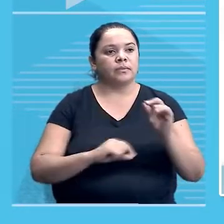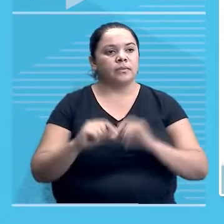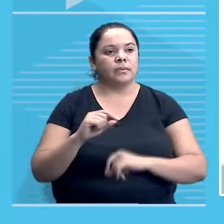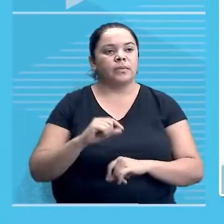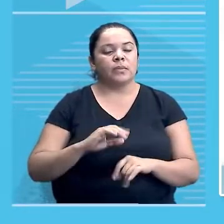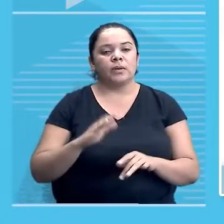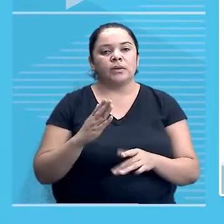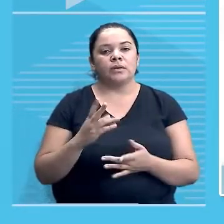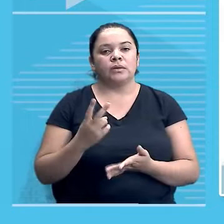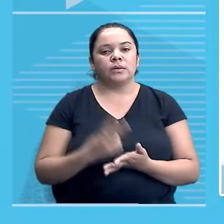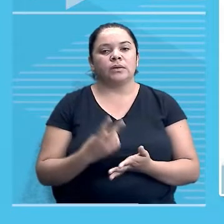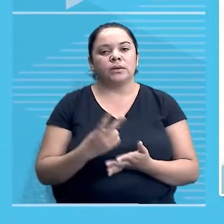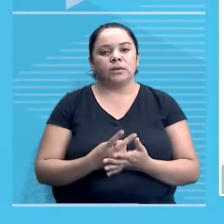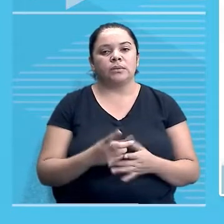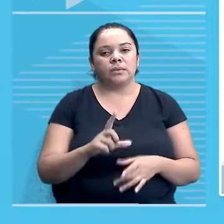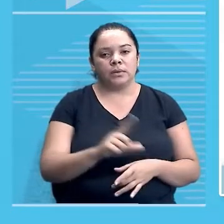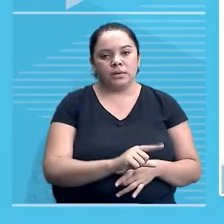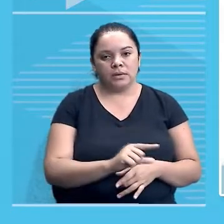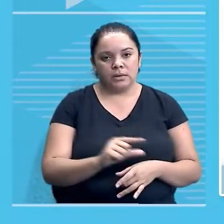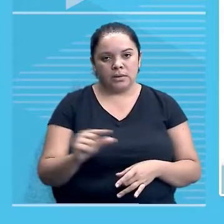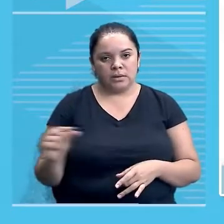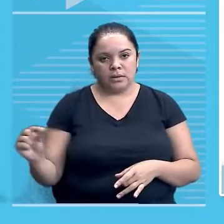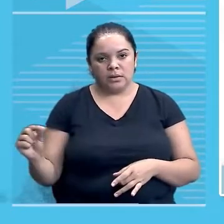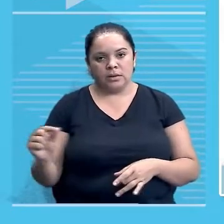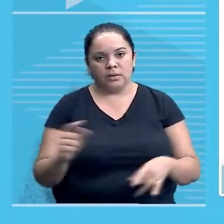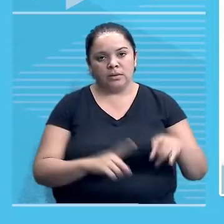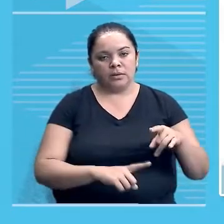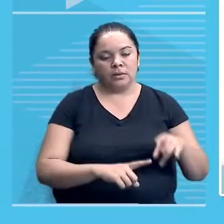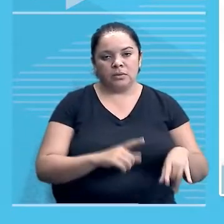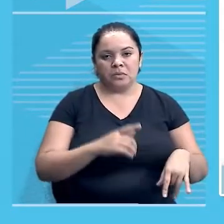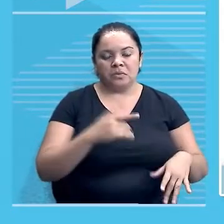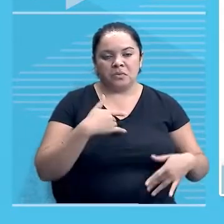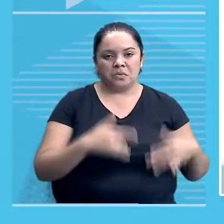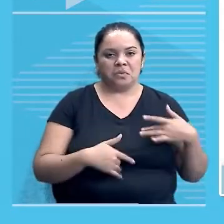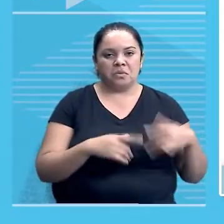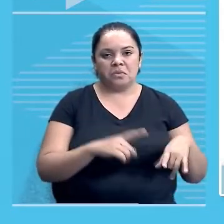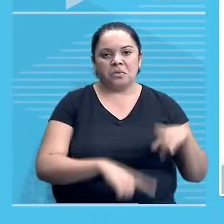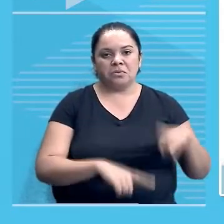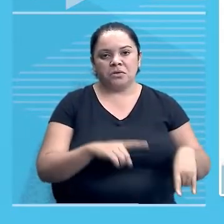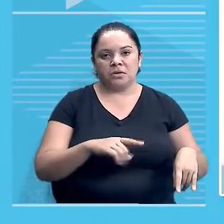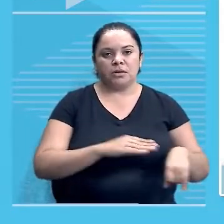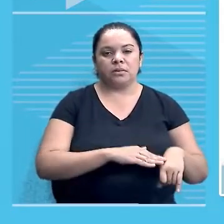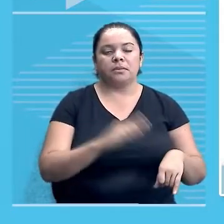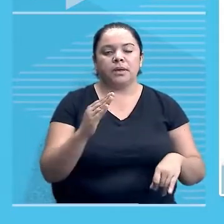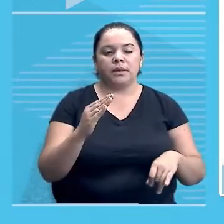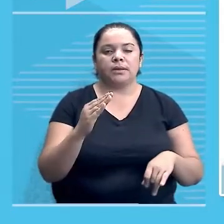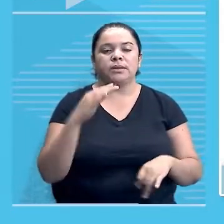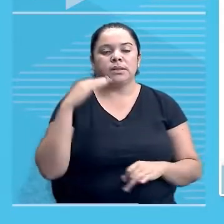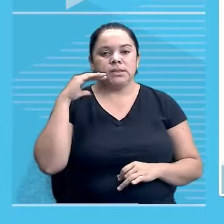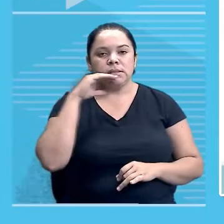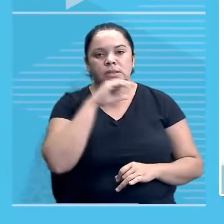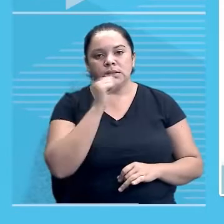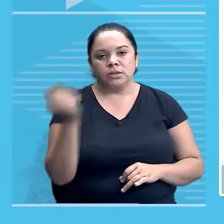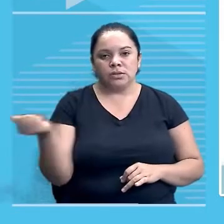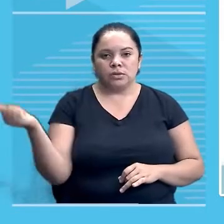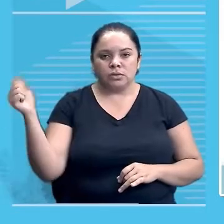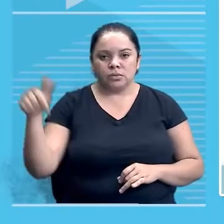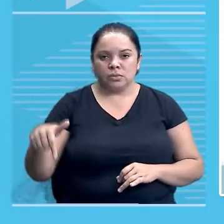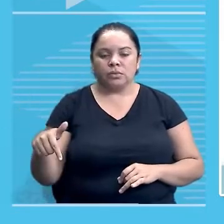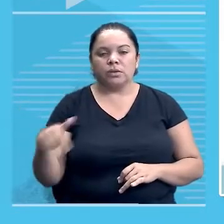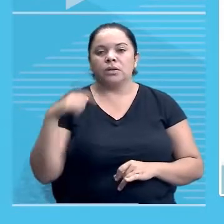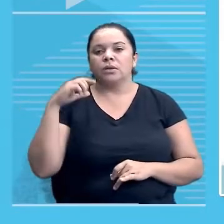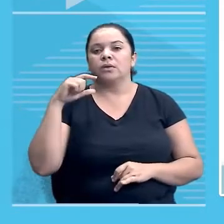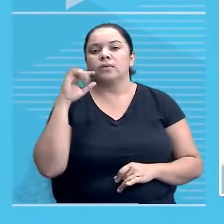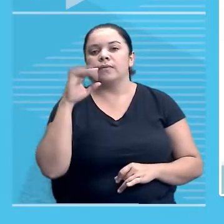mais quente para o corpo mais frio. Ok? Então, quando a gente